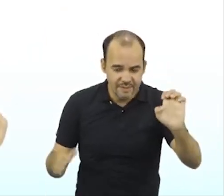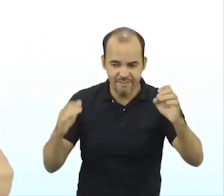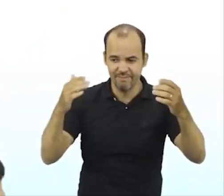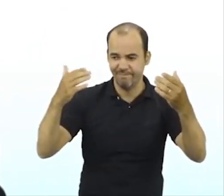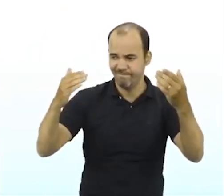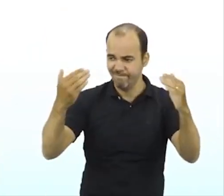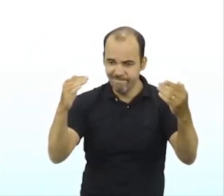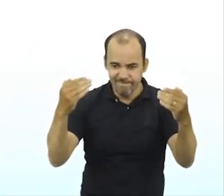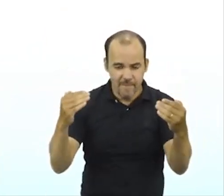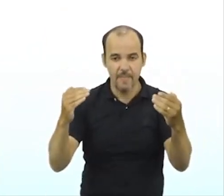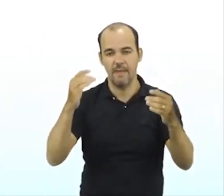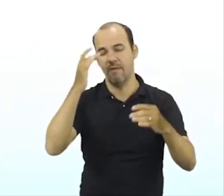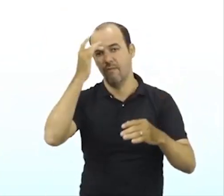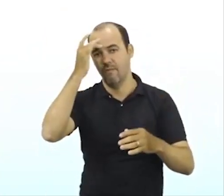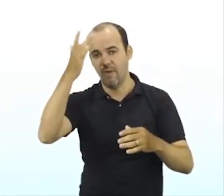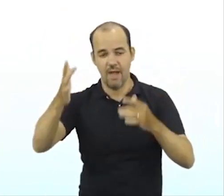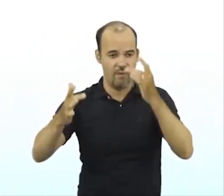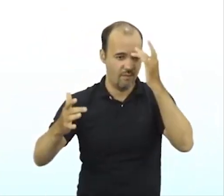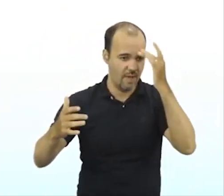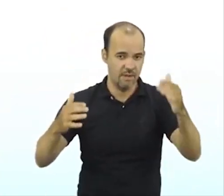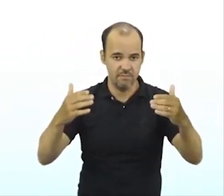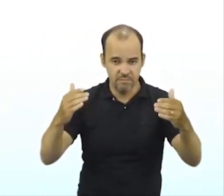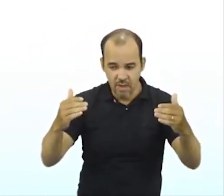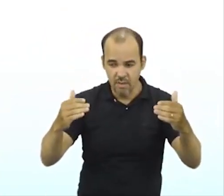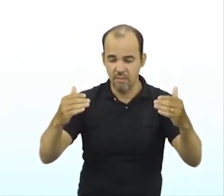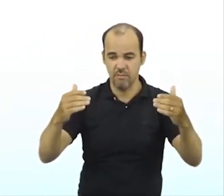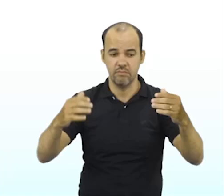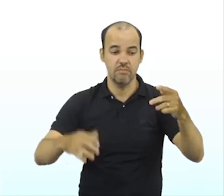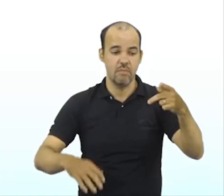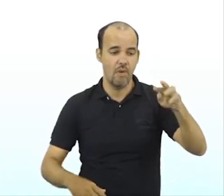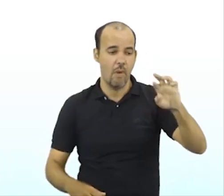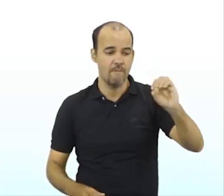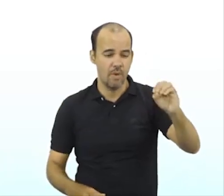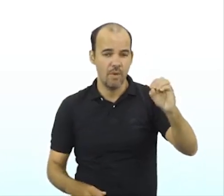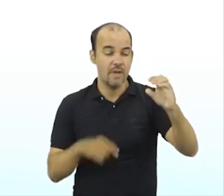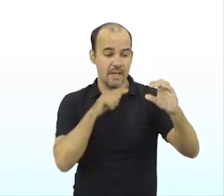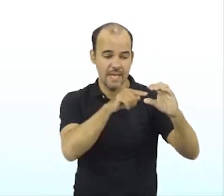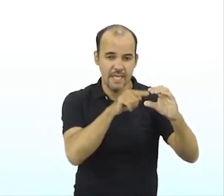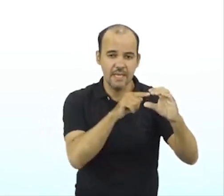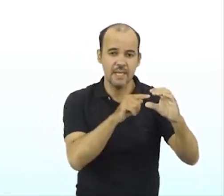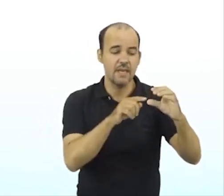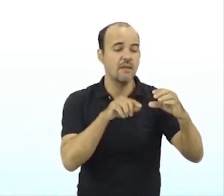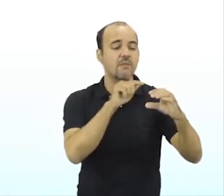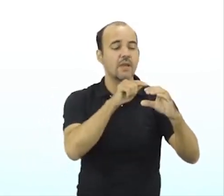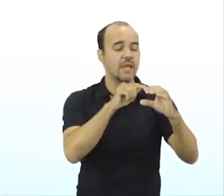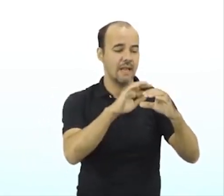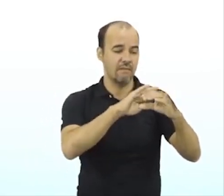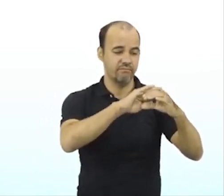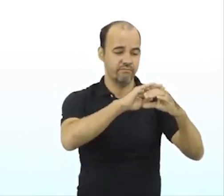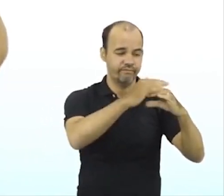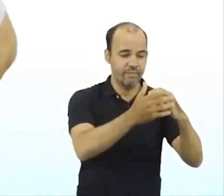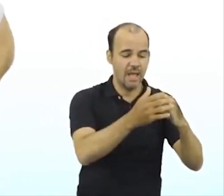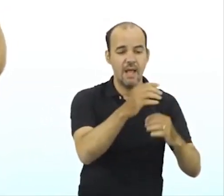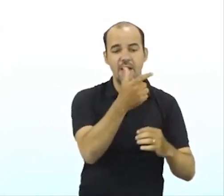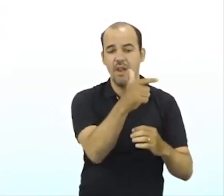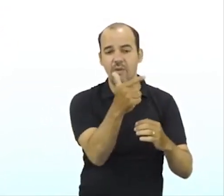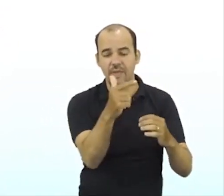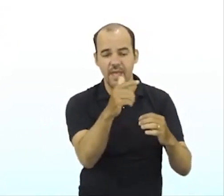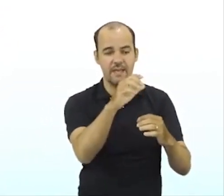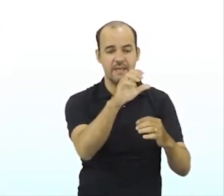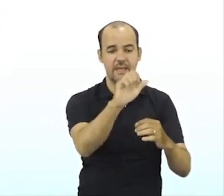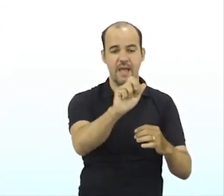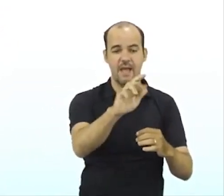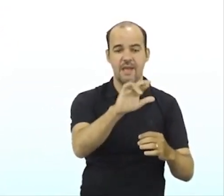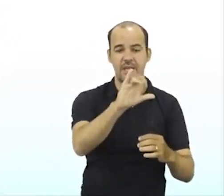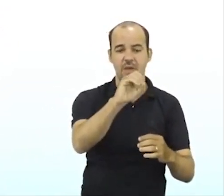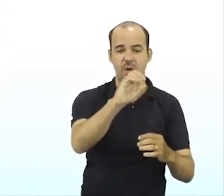Olha, a célula procarionte, ela recebe esse nome de procarionte porque ela não tem a carioteca. Aí você vai dizer, lá vem tu complicar com esses